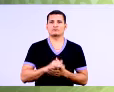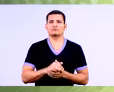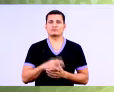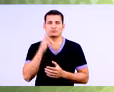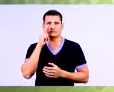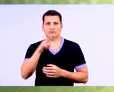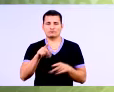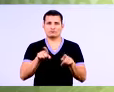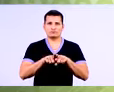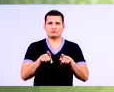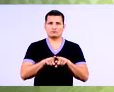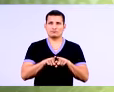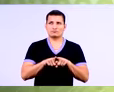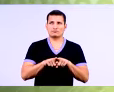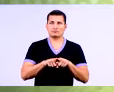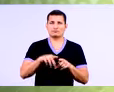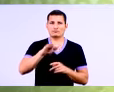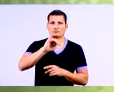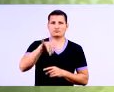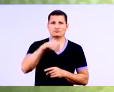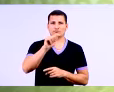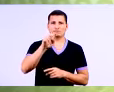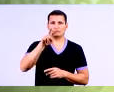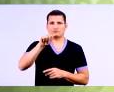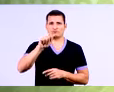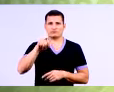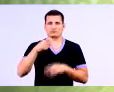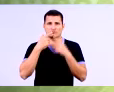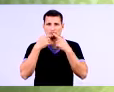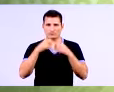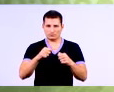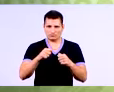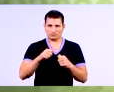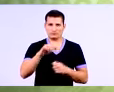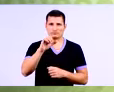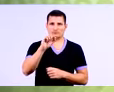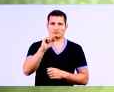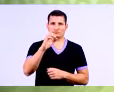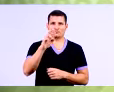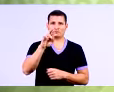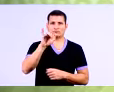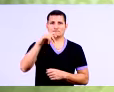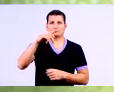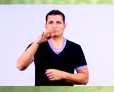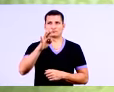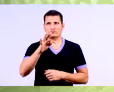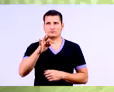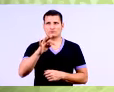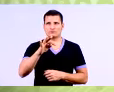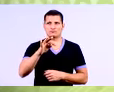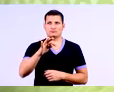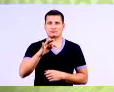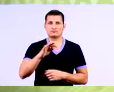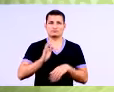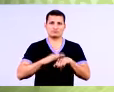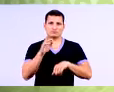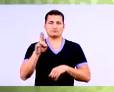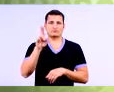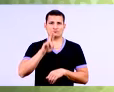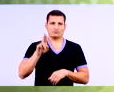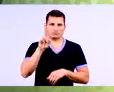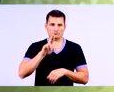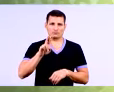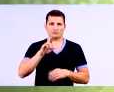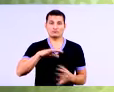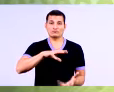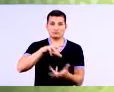também que o JavaScript é a linguagem script que trabalha do lado do cliente mais utilizada atualmente